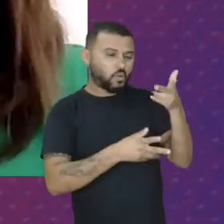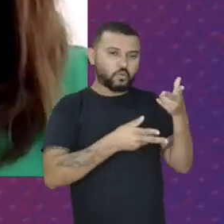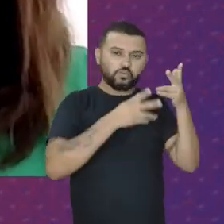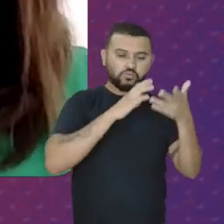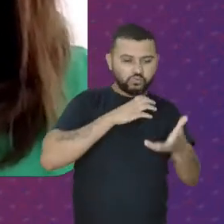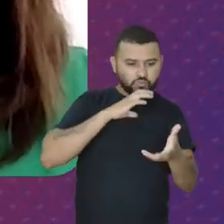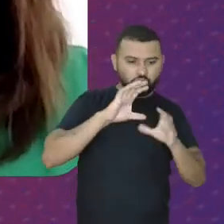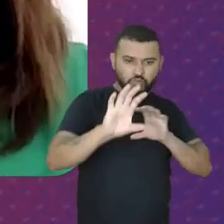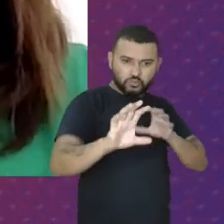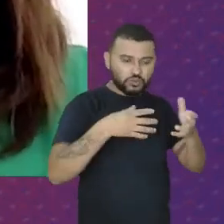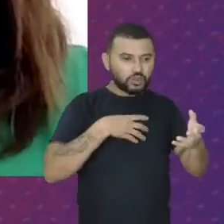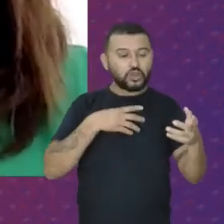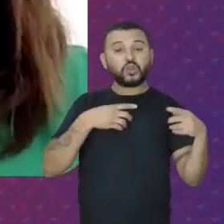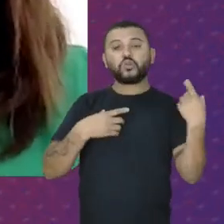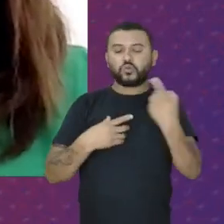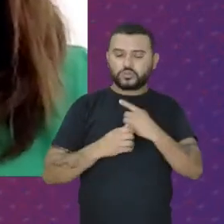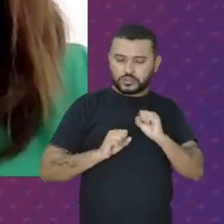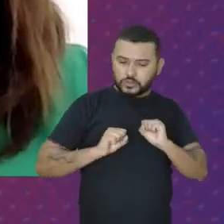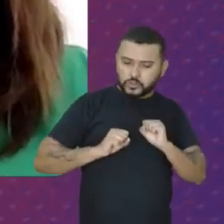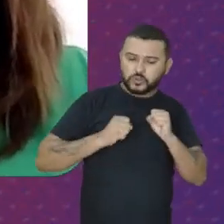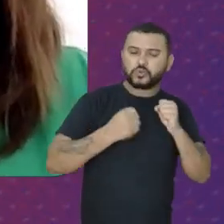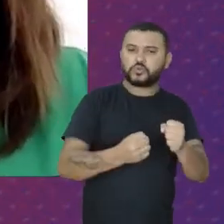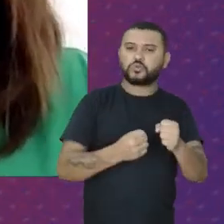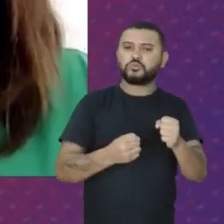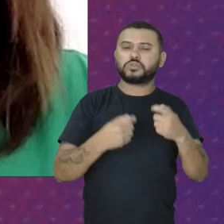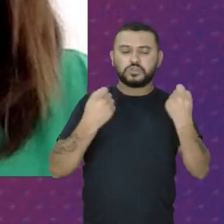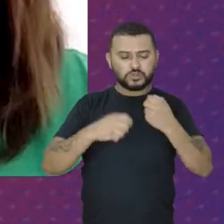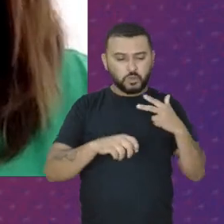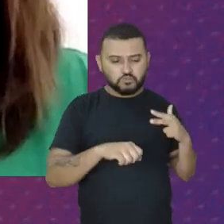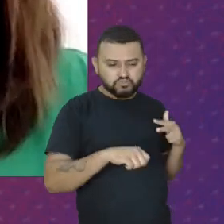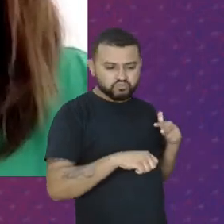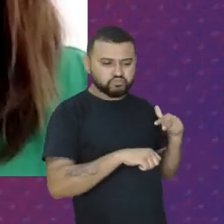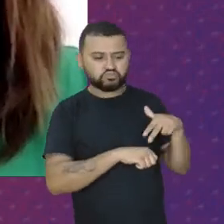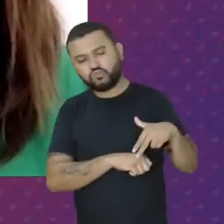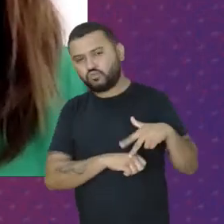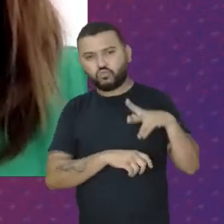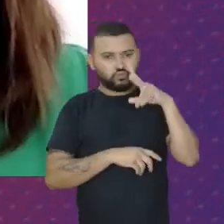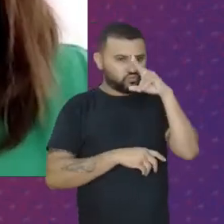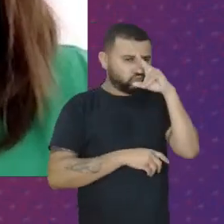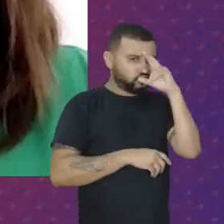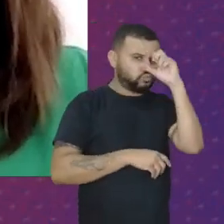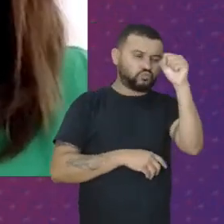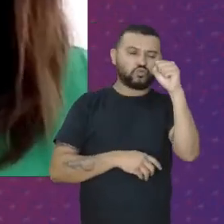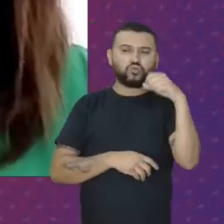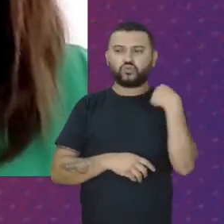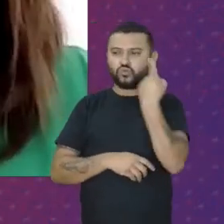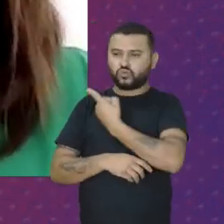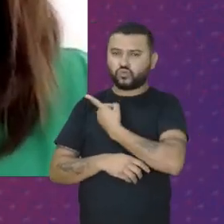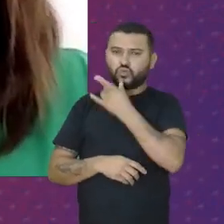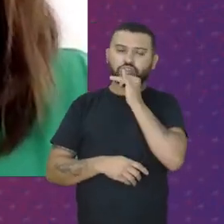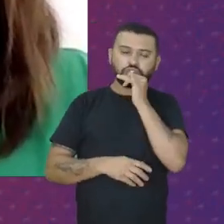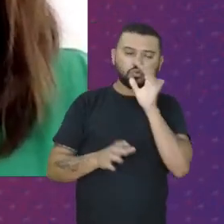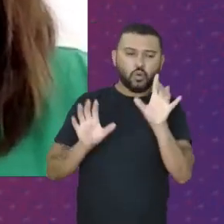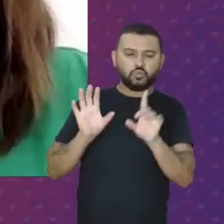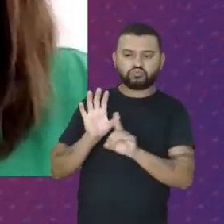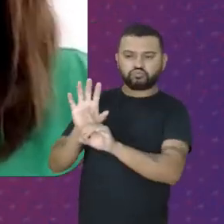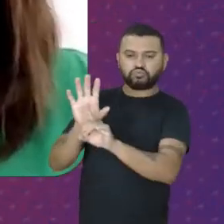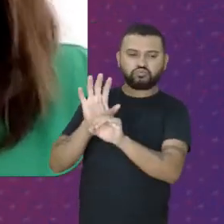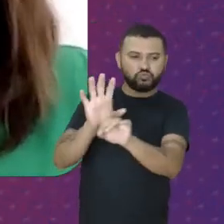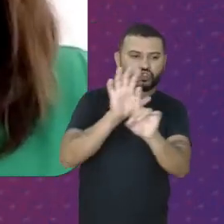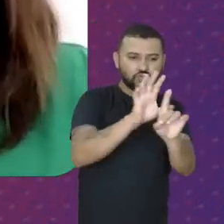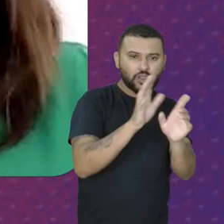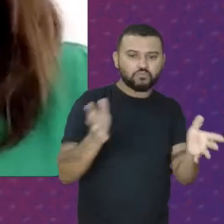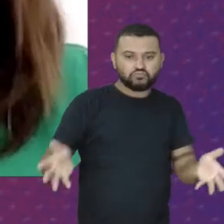nós precisamos de uma atuação muito forte, de chamamento dessas mulheres, de